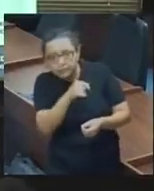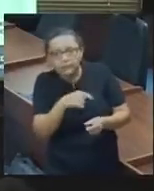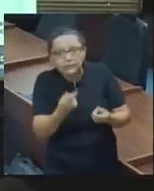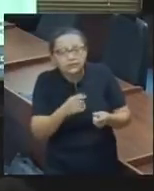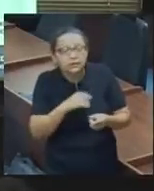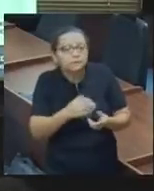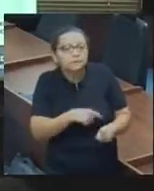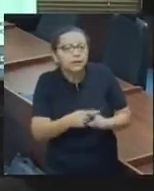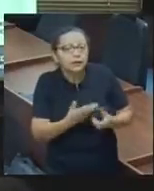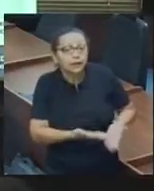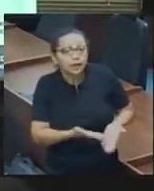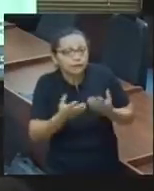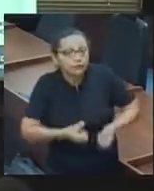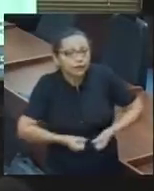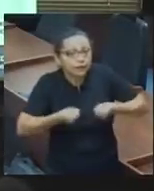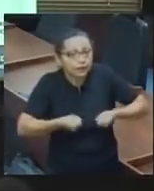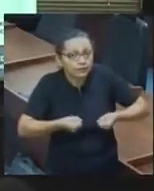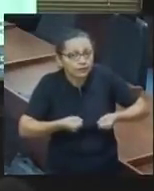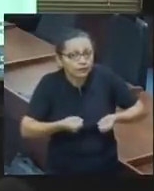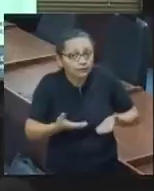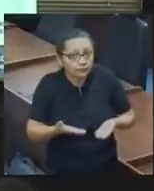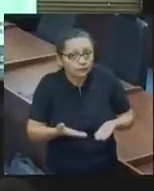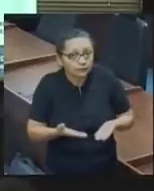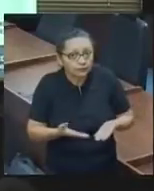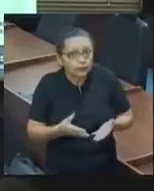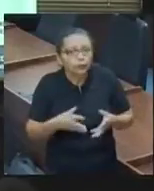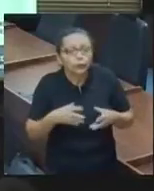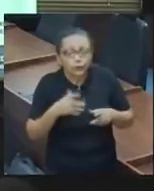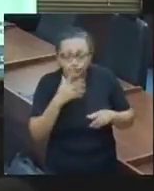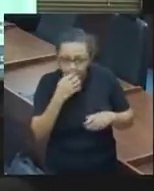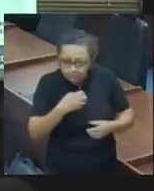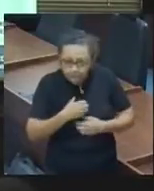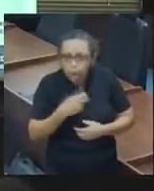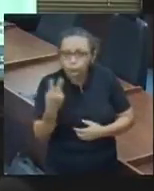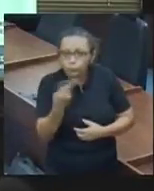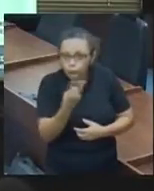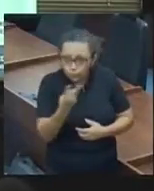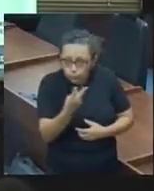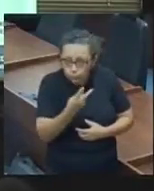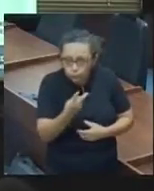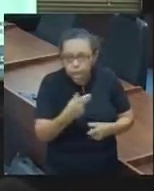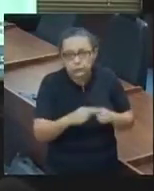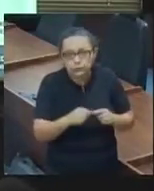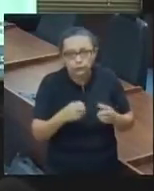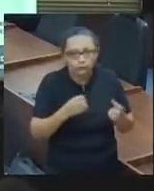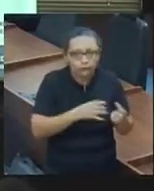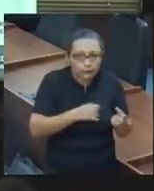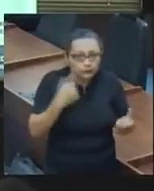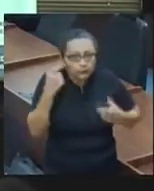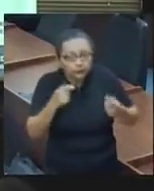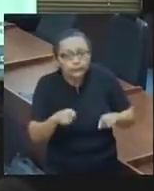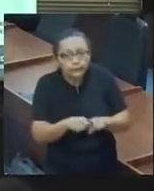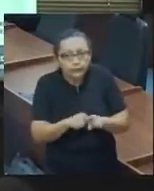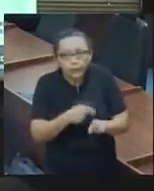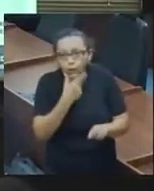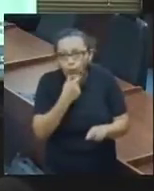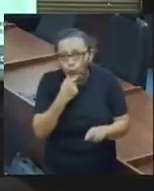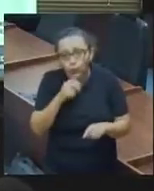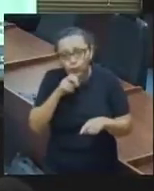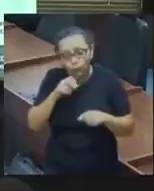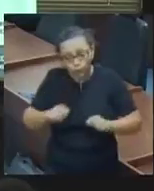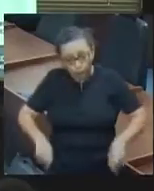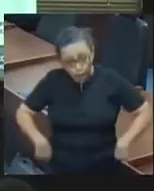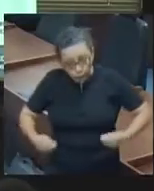então todos aí deve estar apavorado sus tanto os dois que estão carregando com mais ainda o